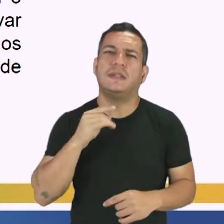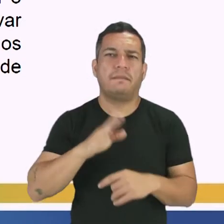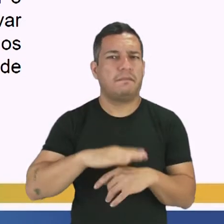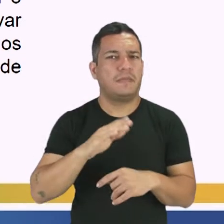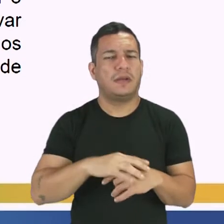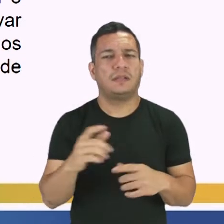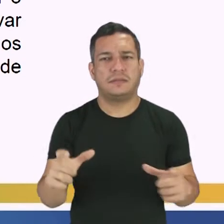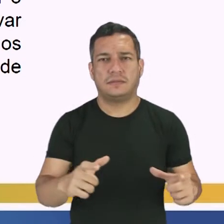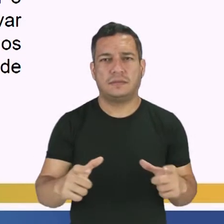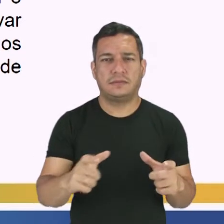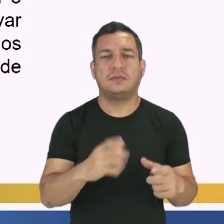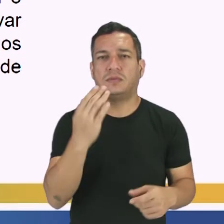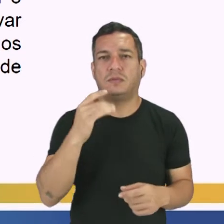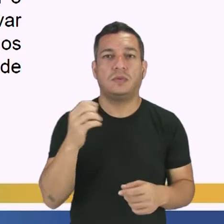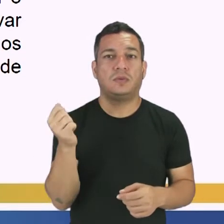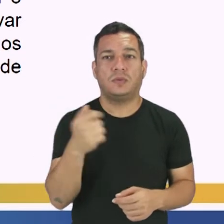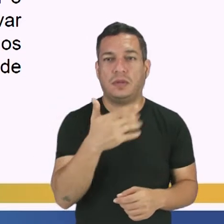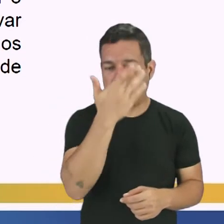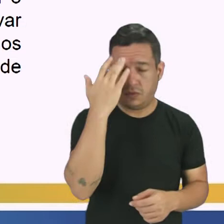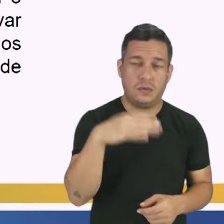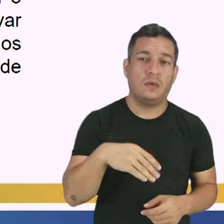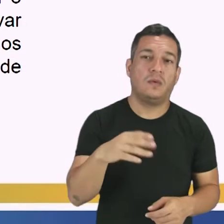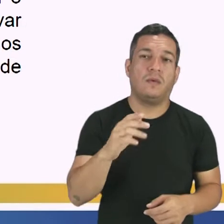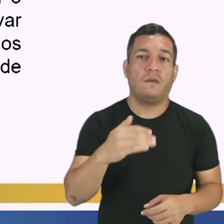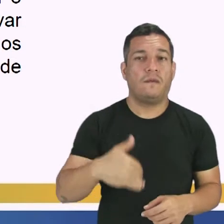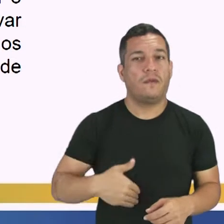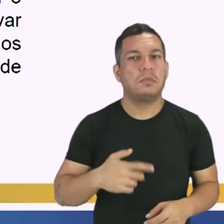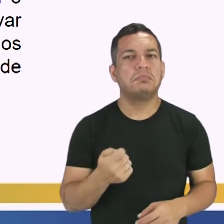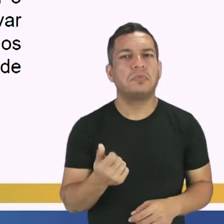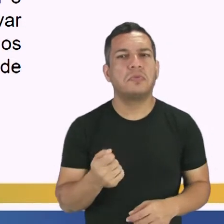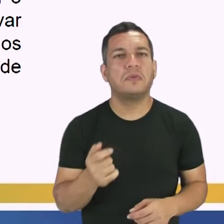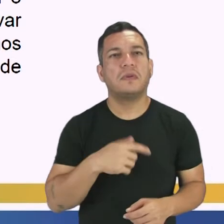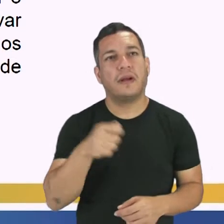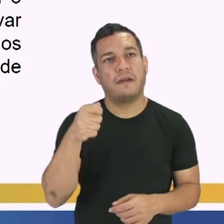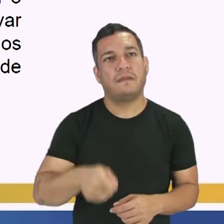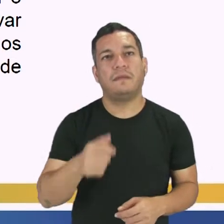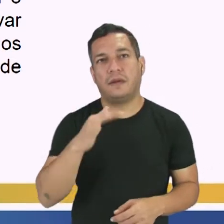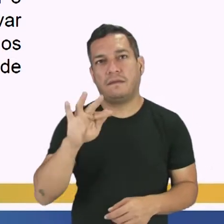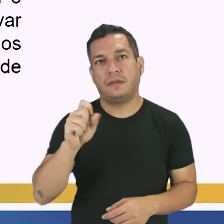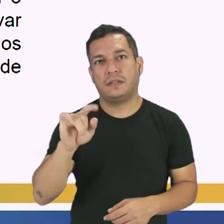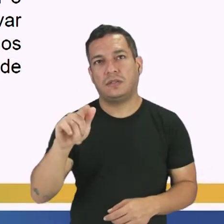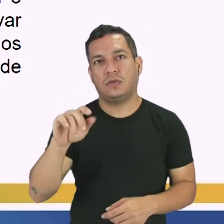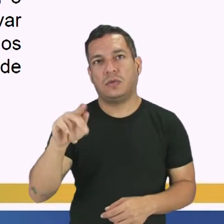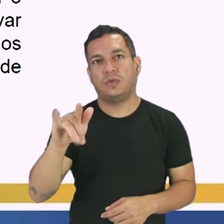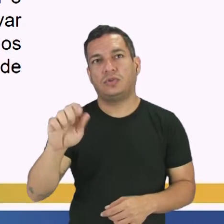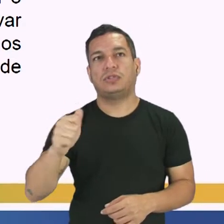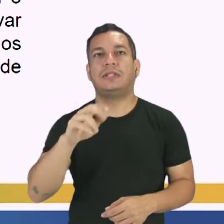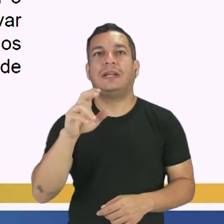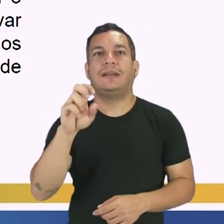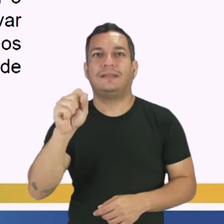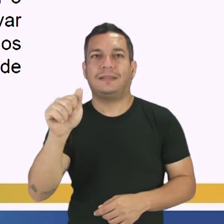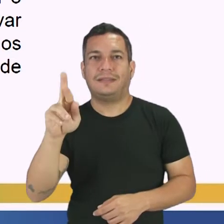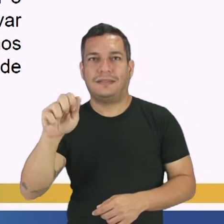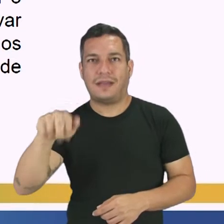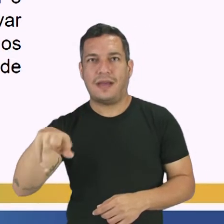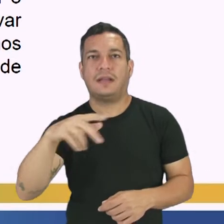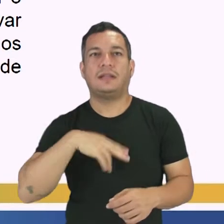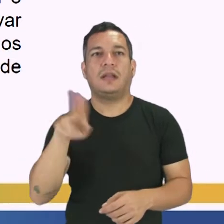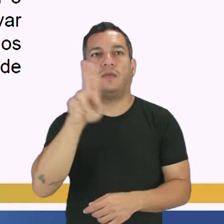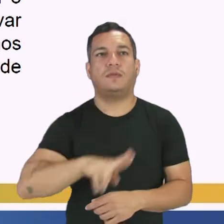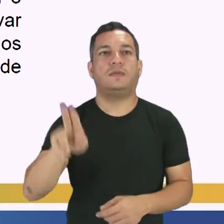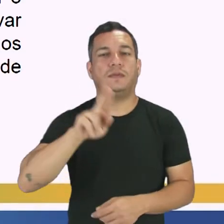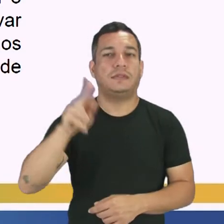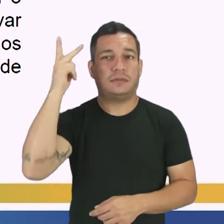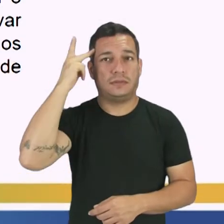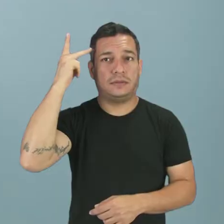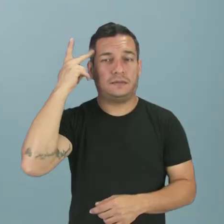de comida do que alguém com menos fome, afirma a fisiologista Sarah Shaman Lagnado, da Universidade de